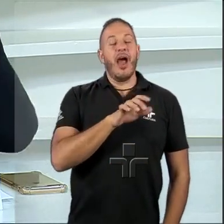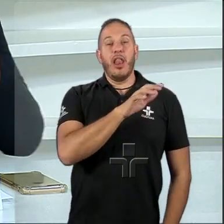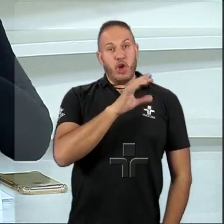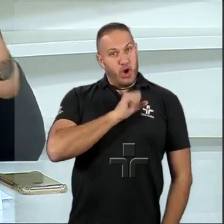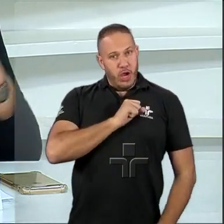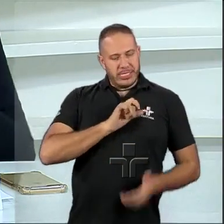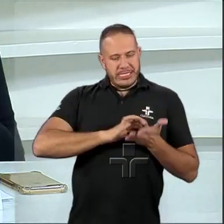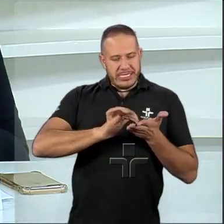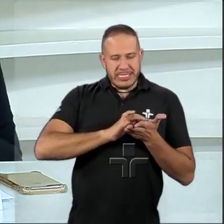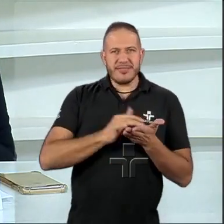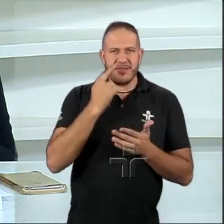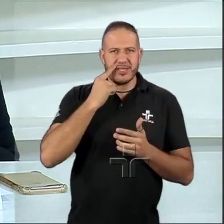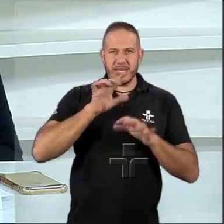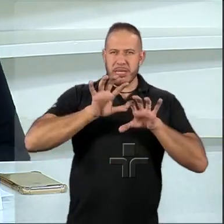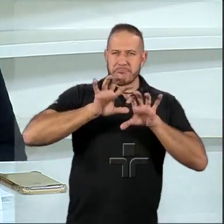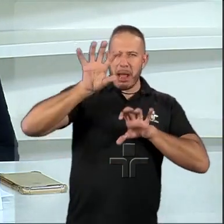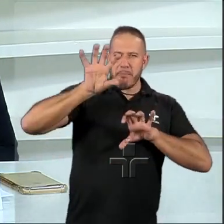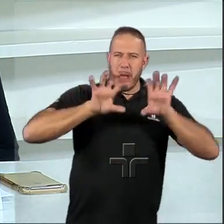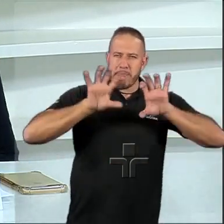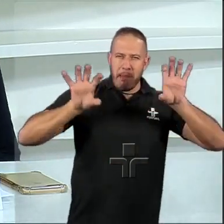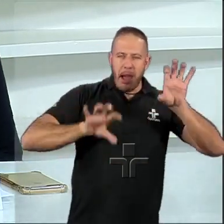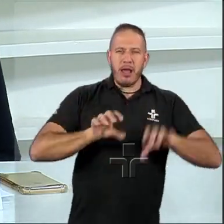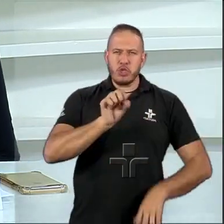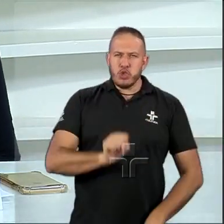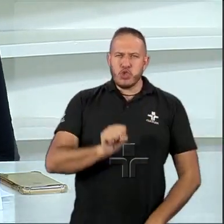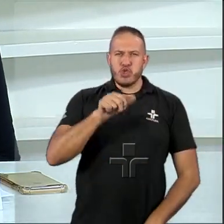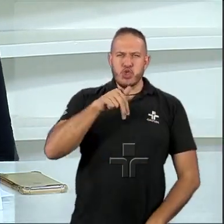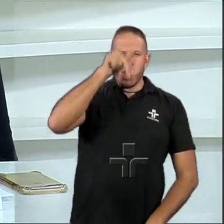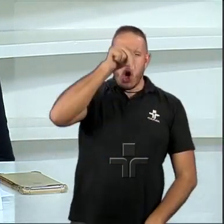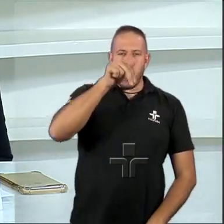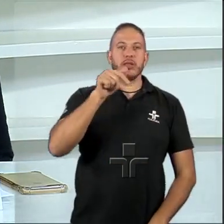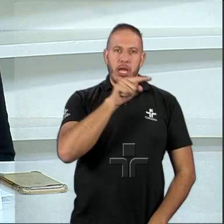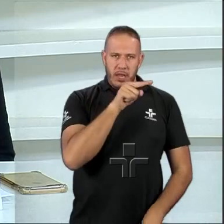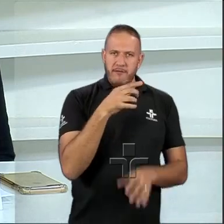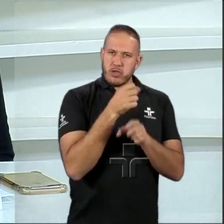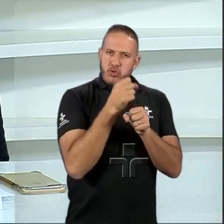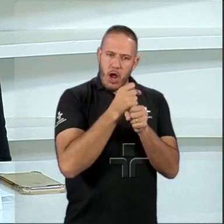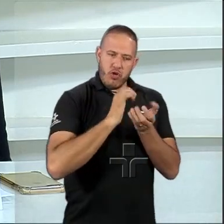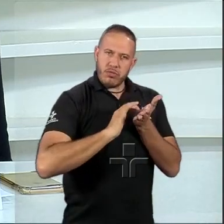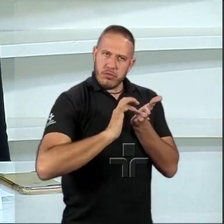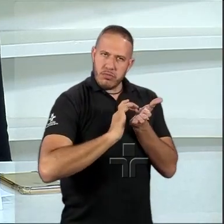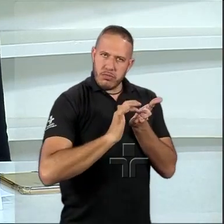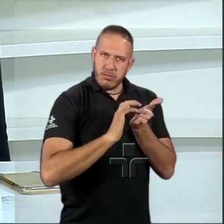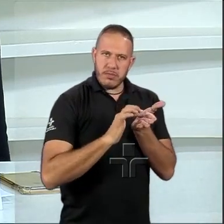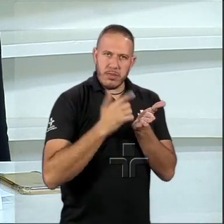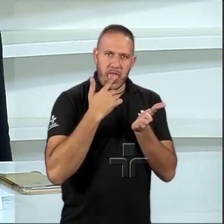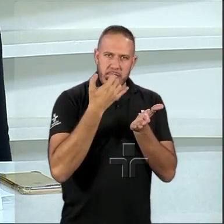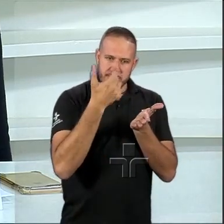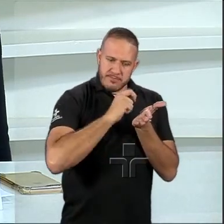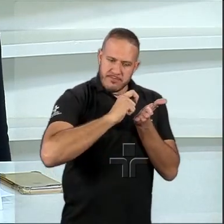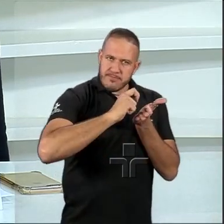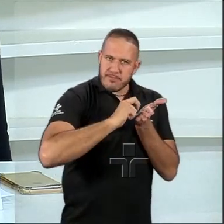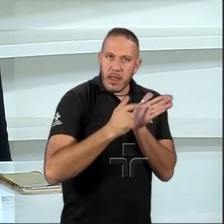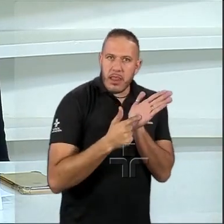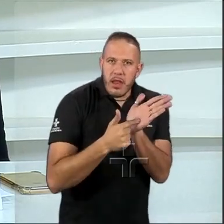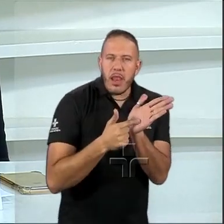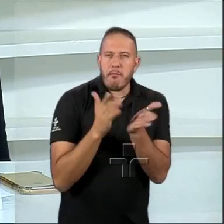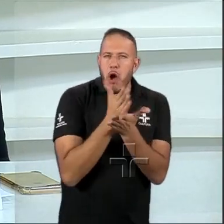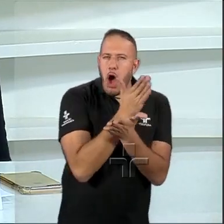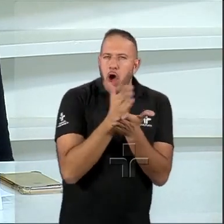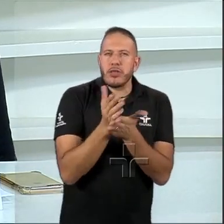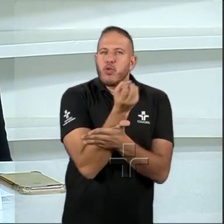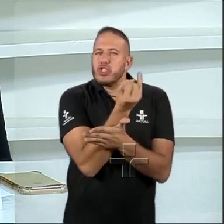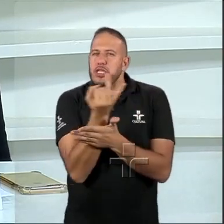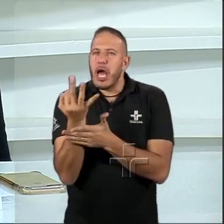gente começa a falar dessa divisão norte e sul, ele coloca na ponta do lápis o número de votos de um lado e de